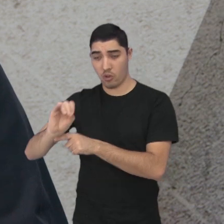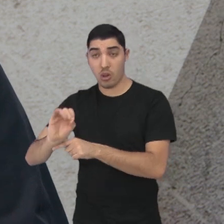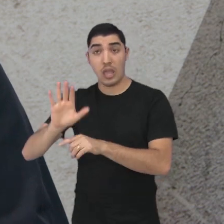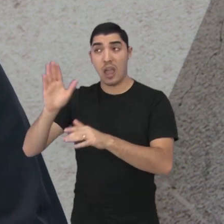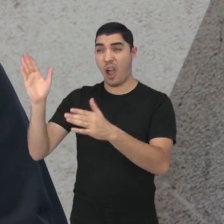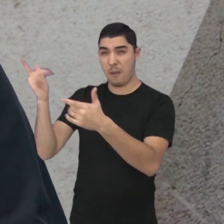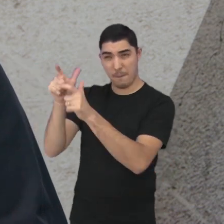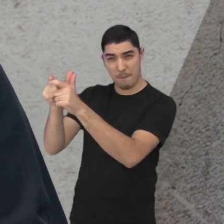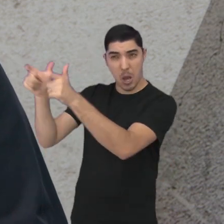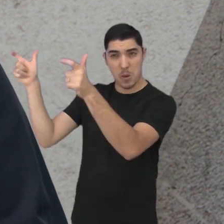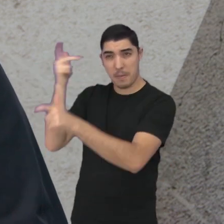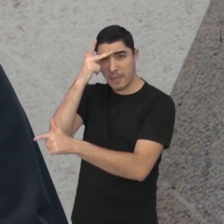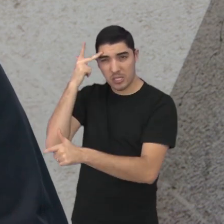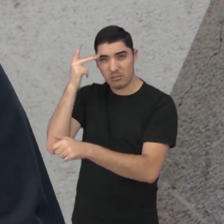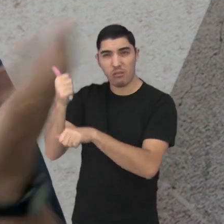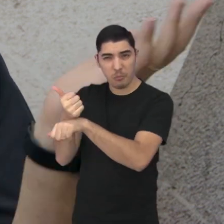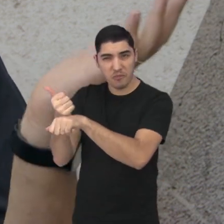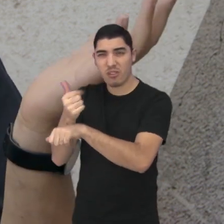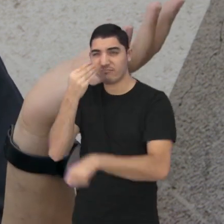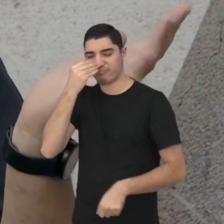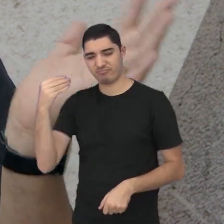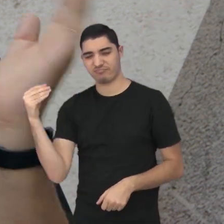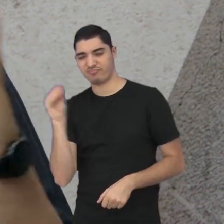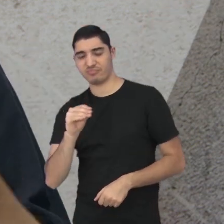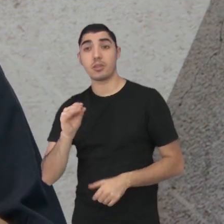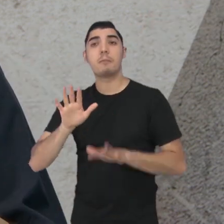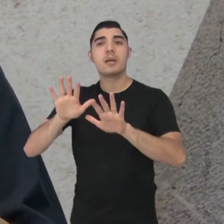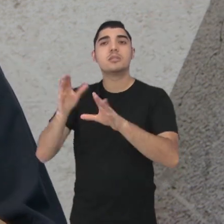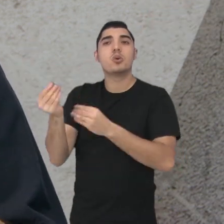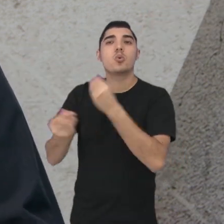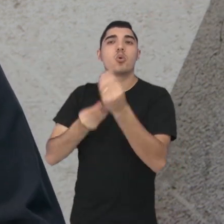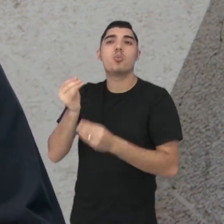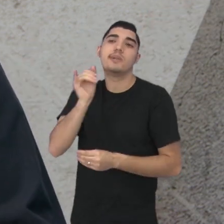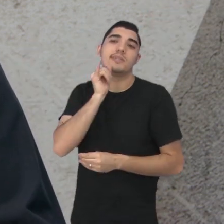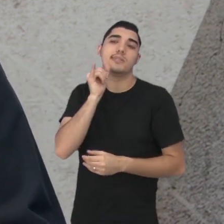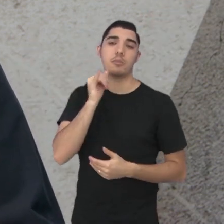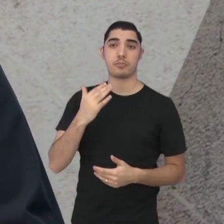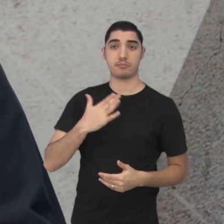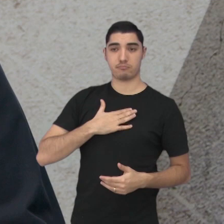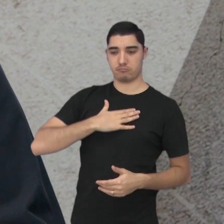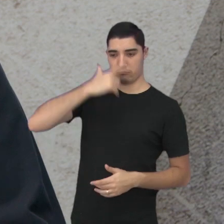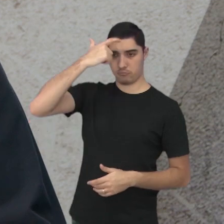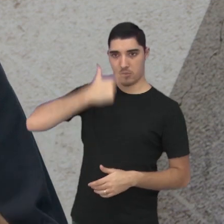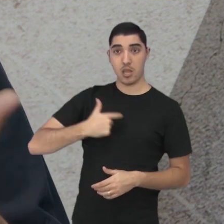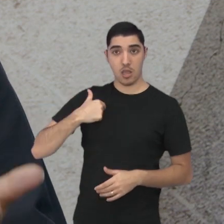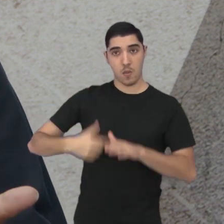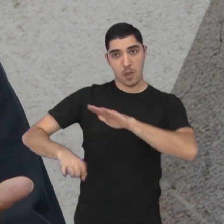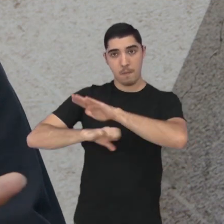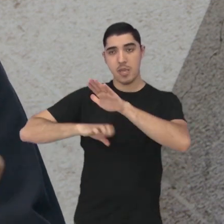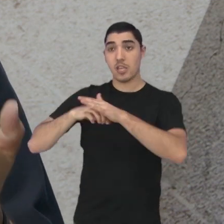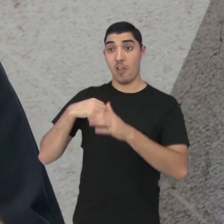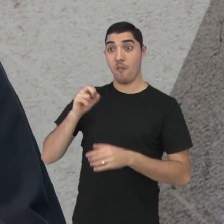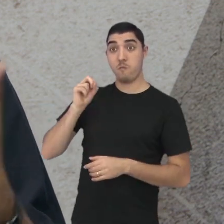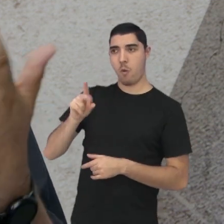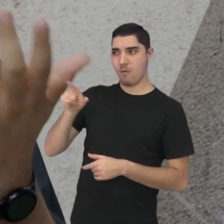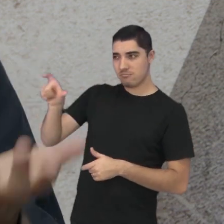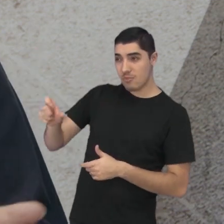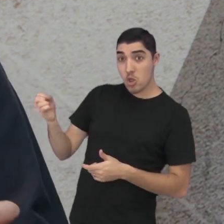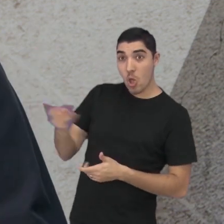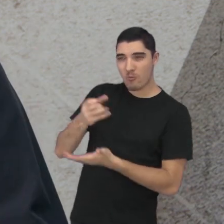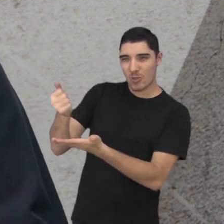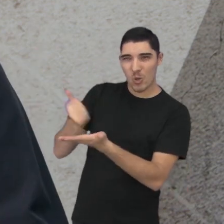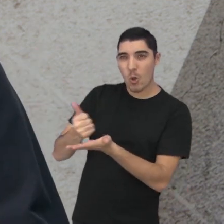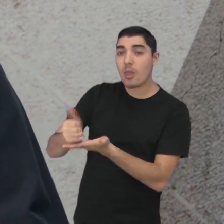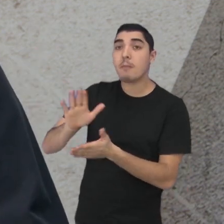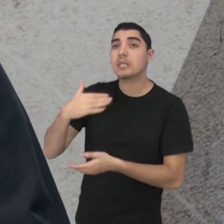Inclusive para enviar para a empresa depois. Porque como é que eu, vamos dizer assim, vou contratar mão de obra e eu não tenho ideia daquilo